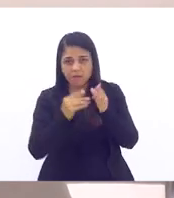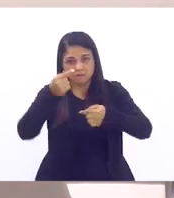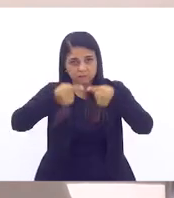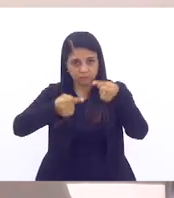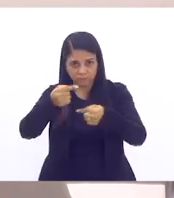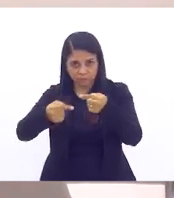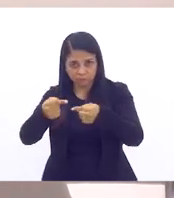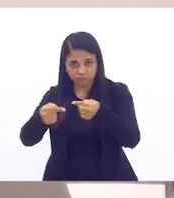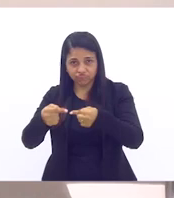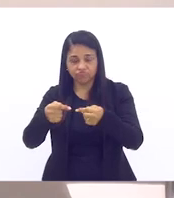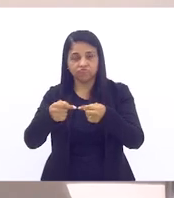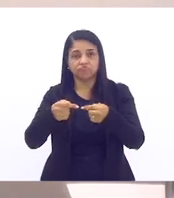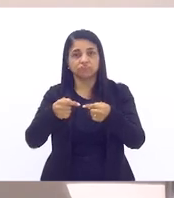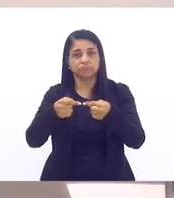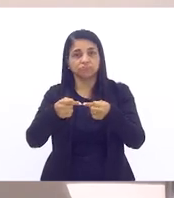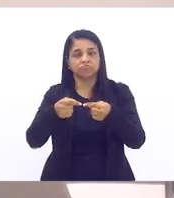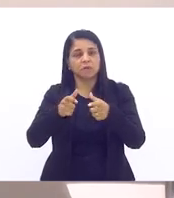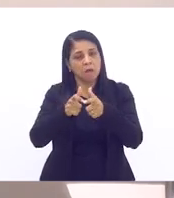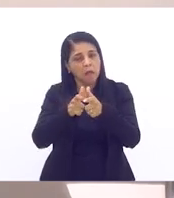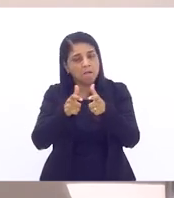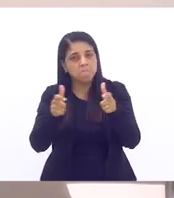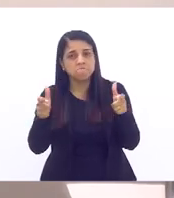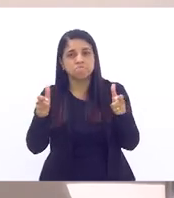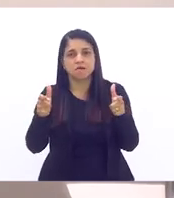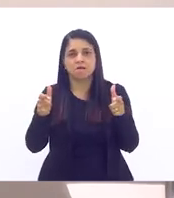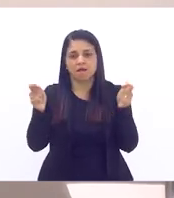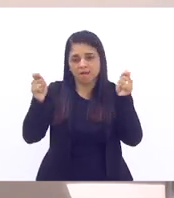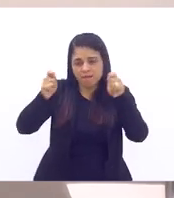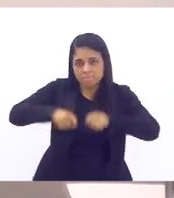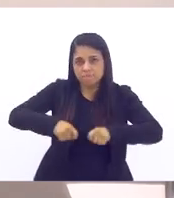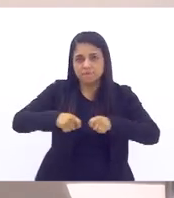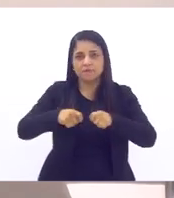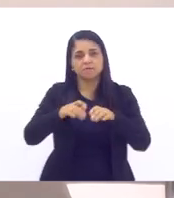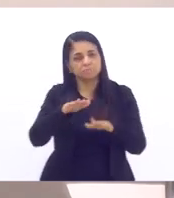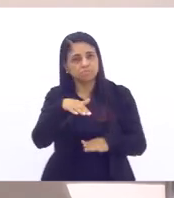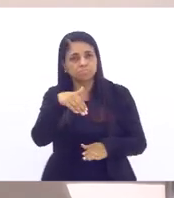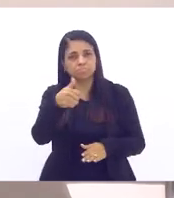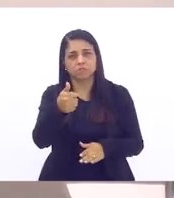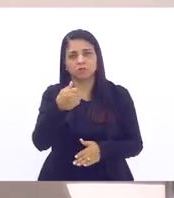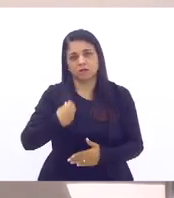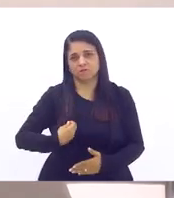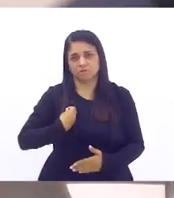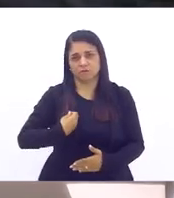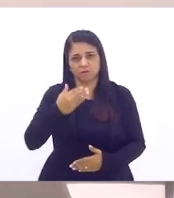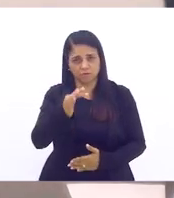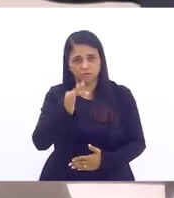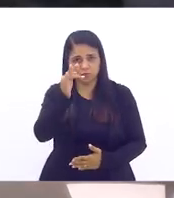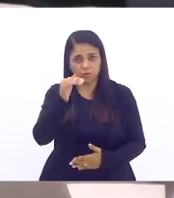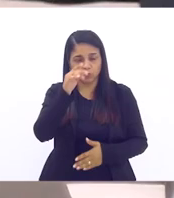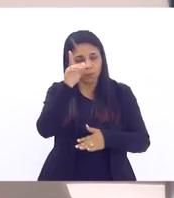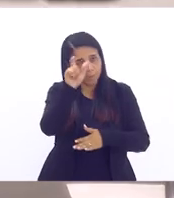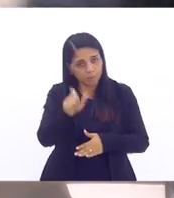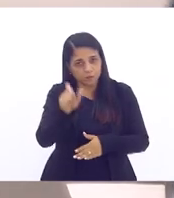discussão para ampliar de fato a nossa capacidade de melhorar a vida dessas pessoas